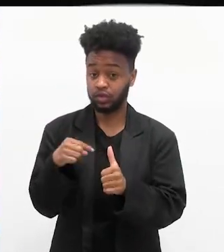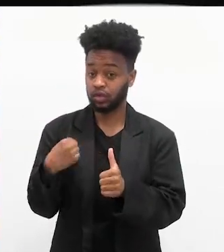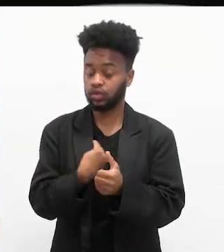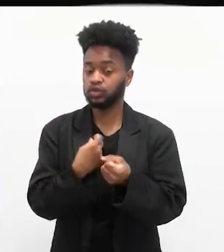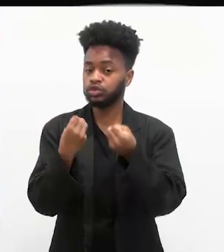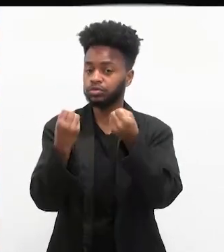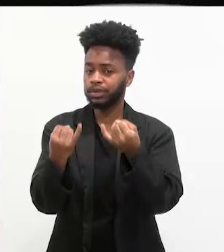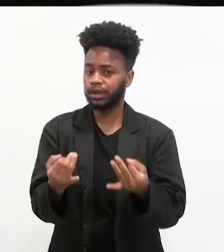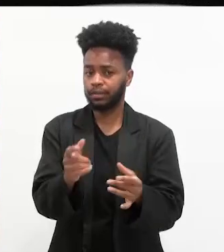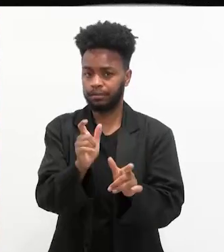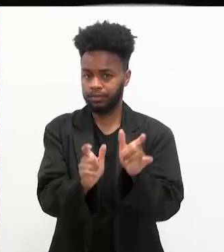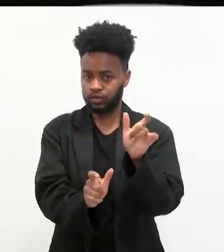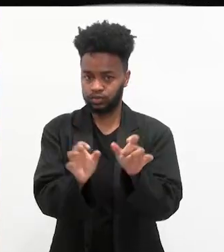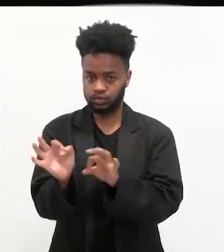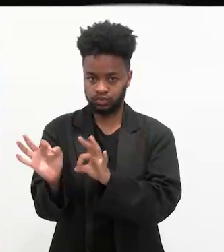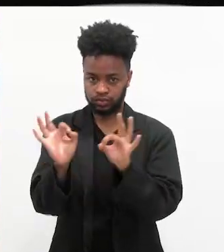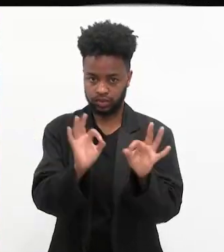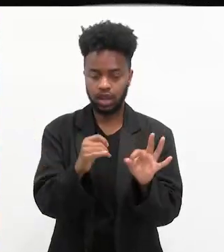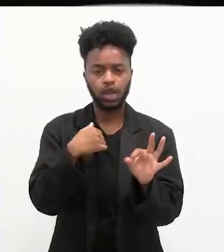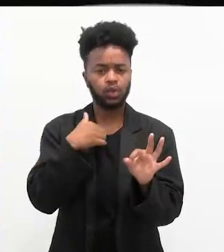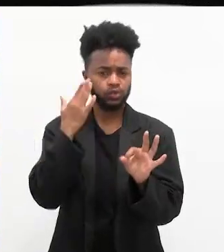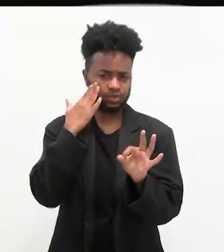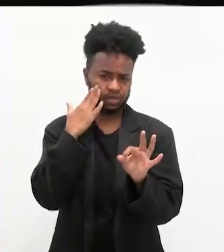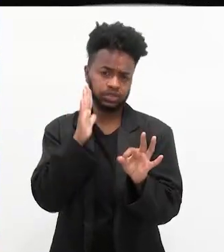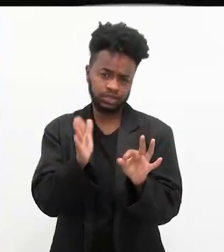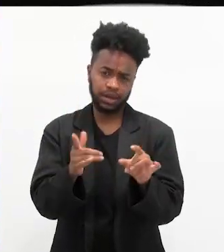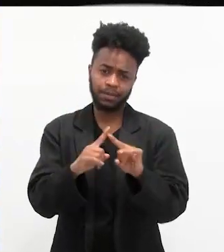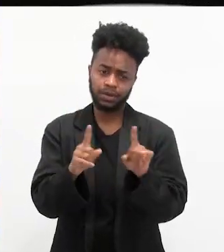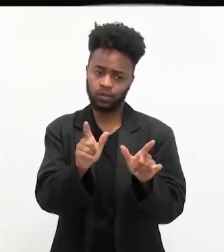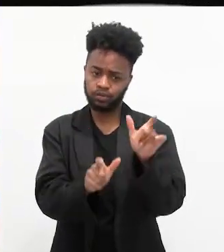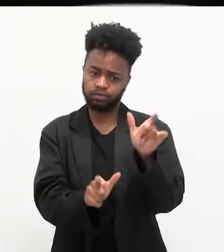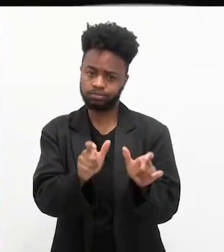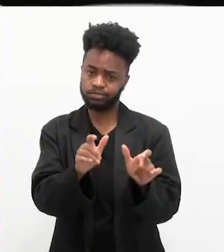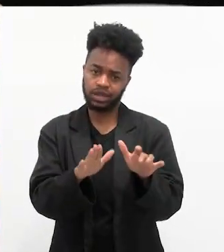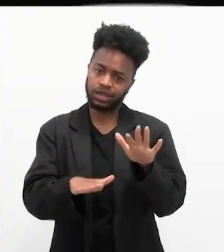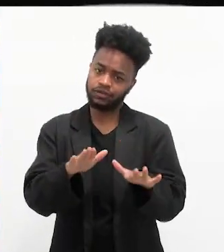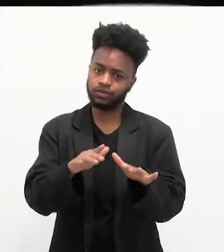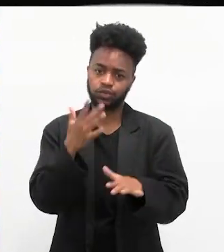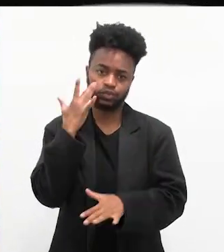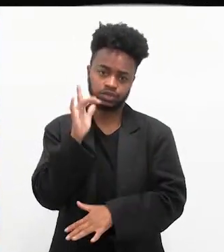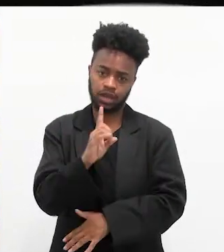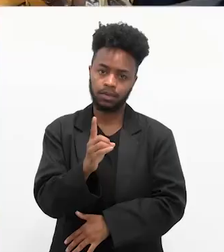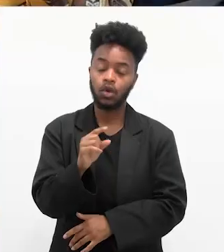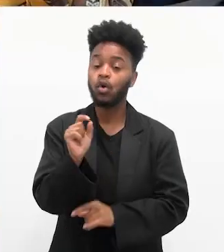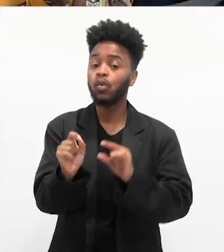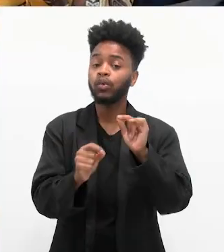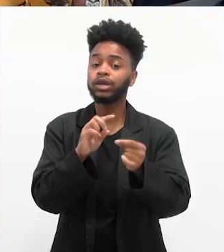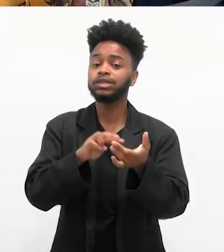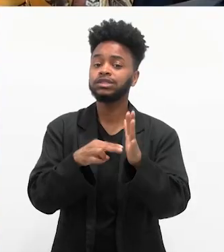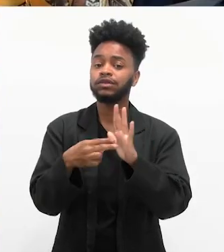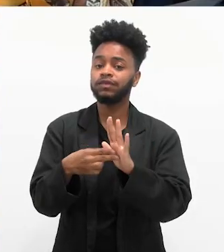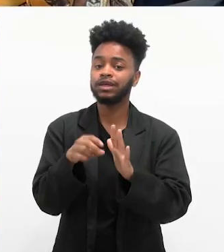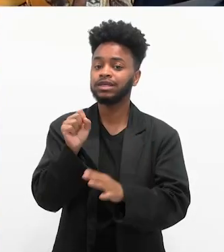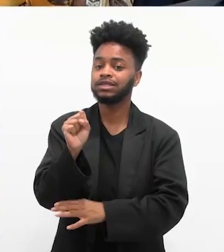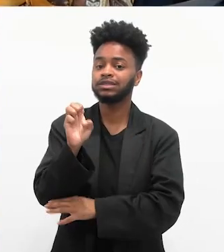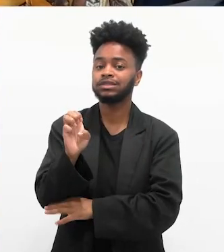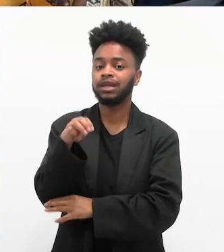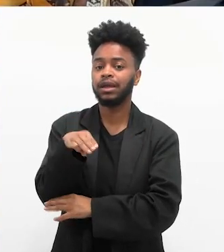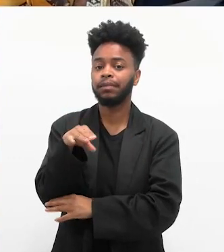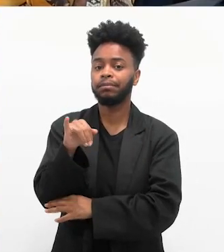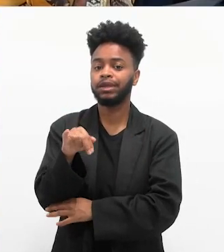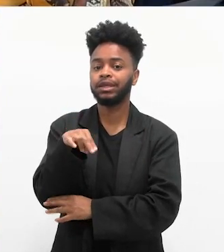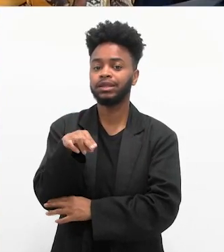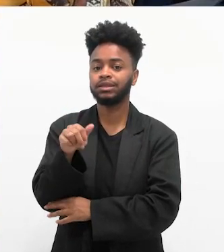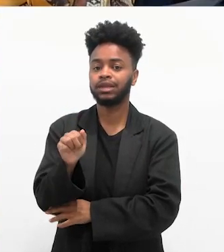vamos esclarecer uma coisa para as pessoas. Eu sei, isso não quer dizer que todo mundo tenha que saber. O que é ser um